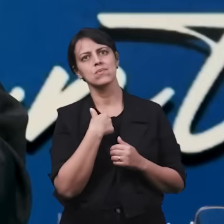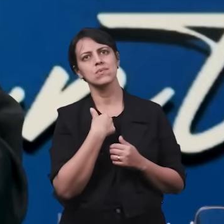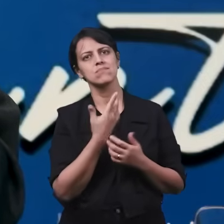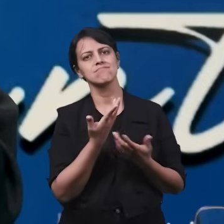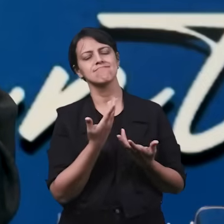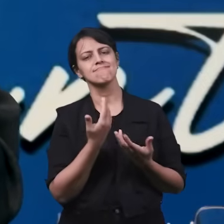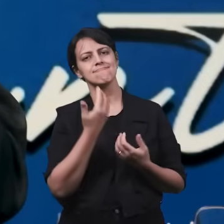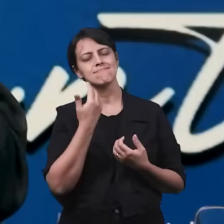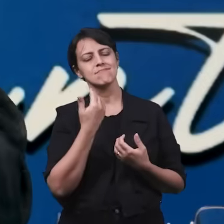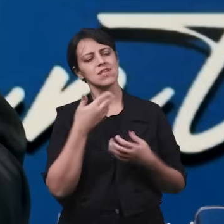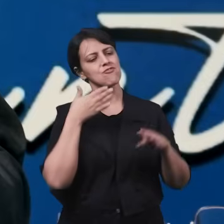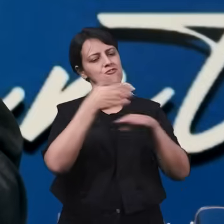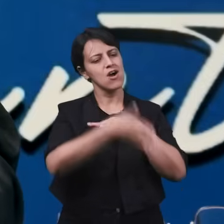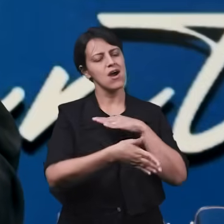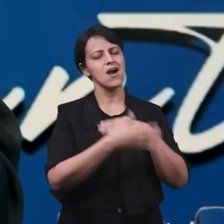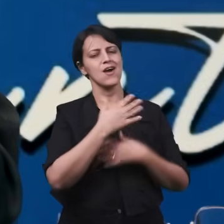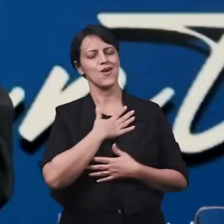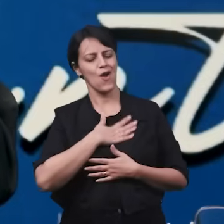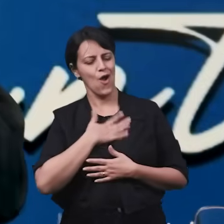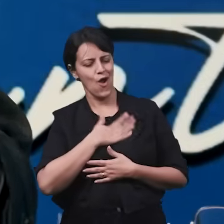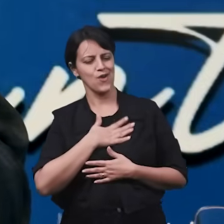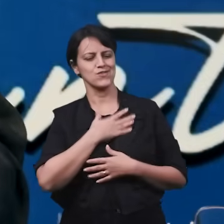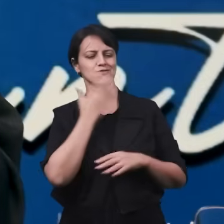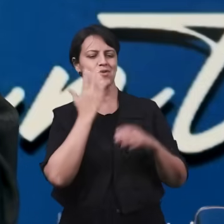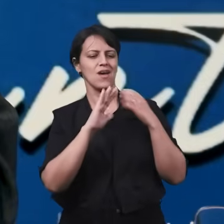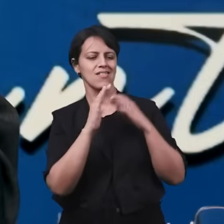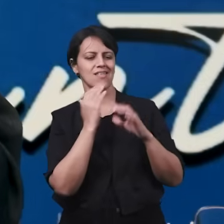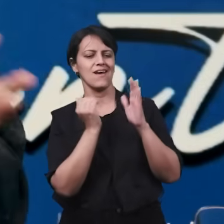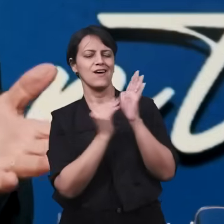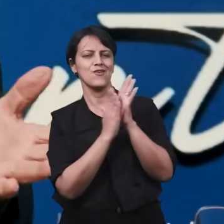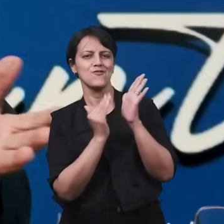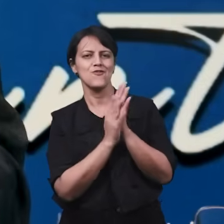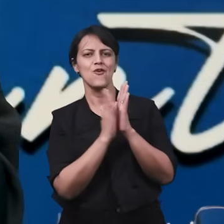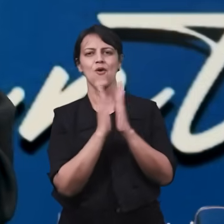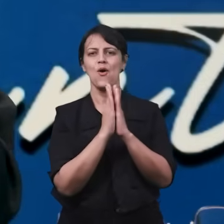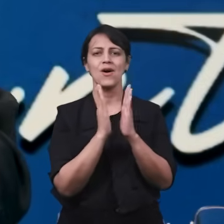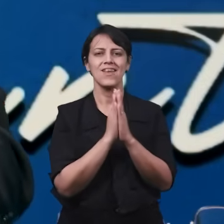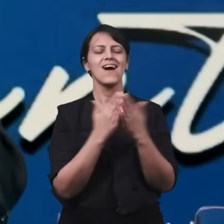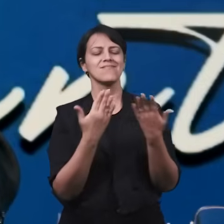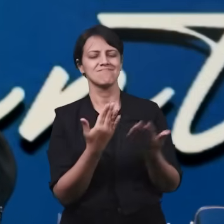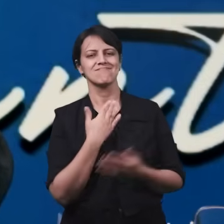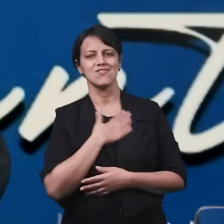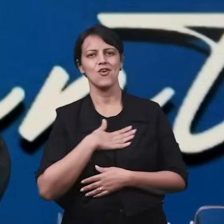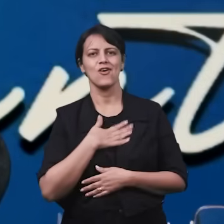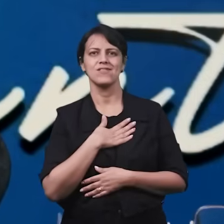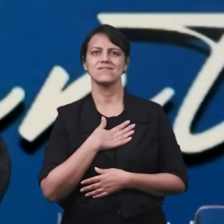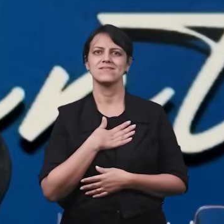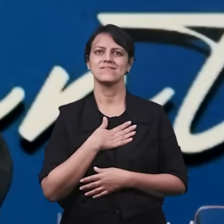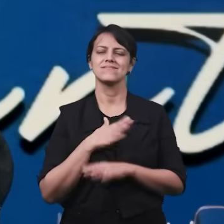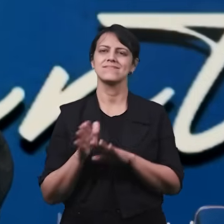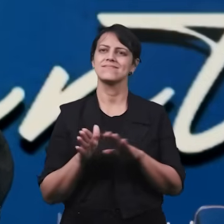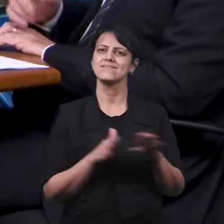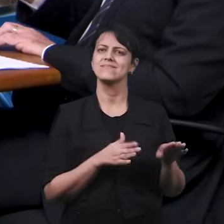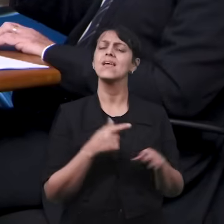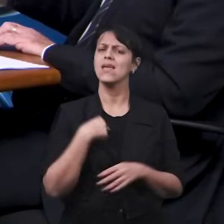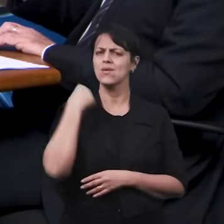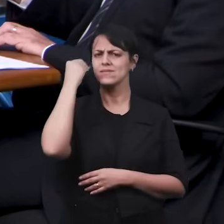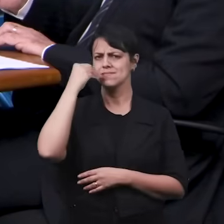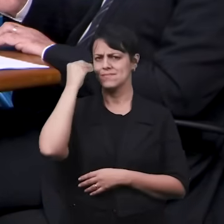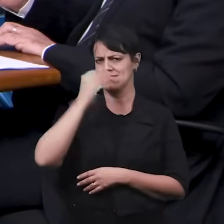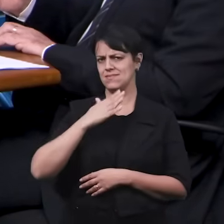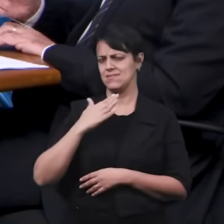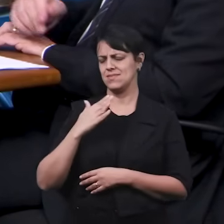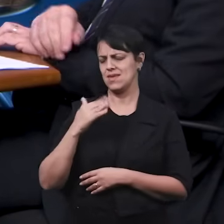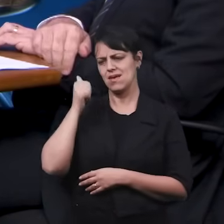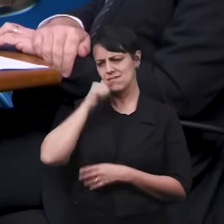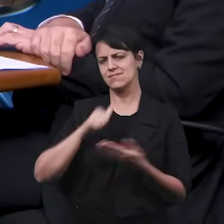mas frequentando e sentindo bem e cantando os hinos, é uma coisa maravilhosa, até orando. Eu tive uma experiência com